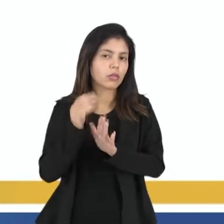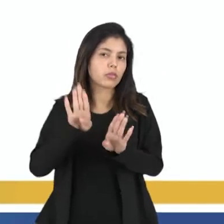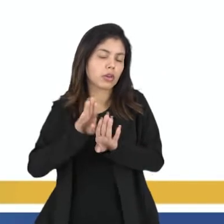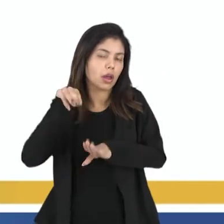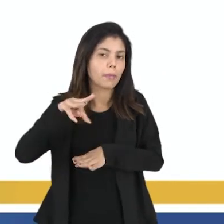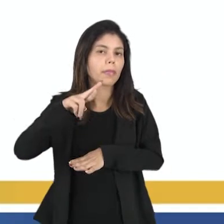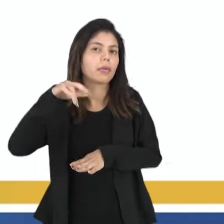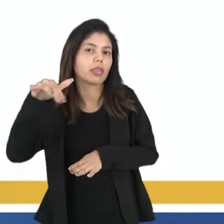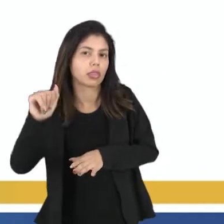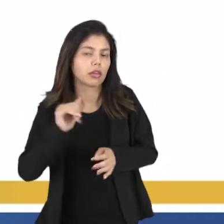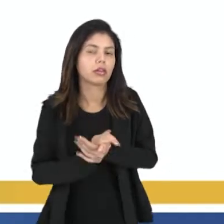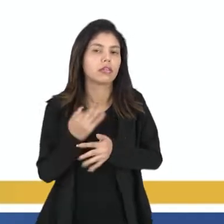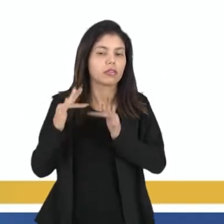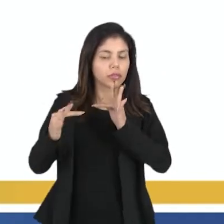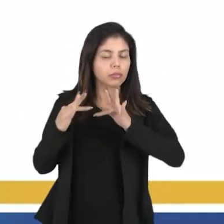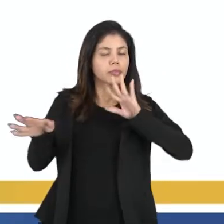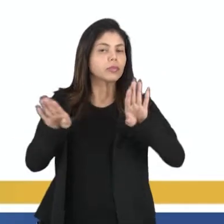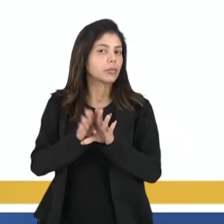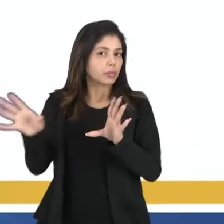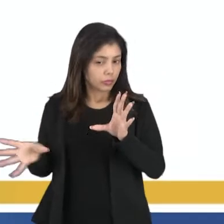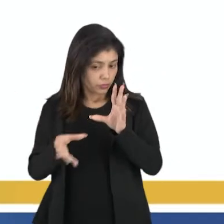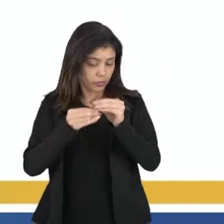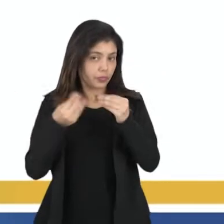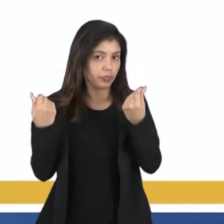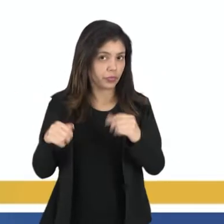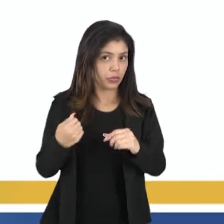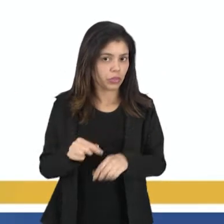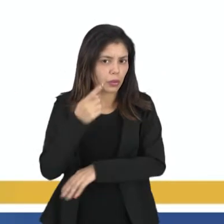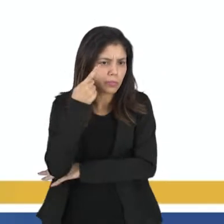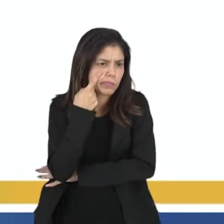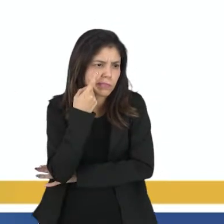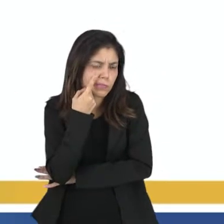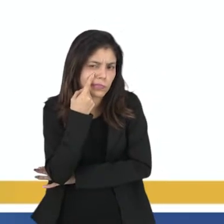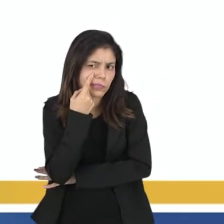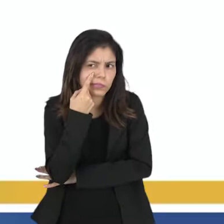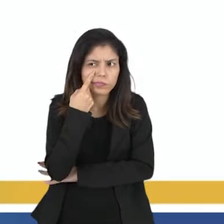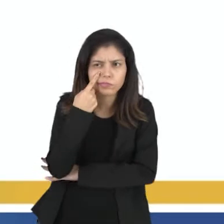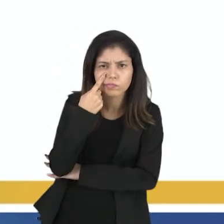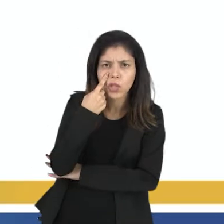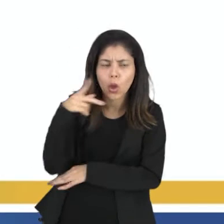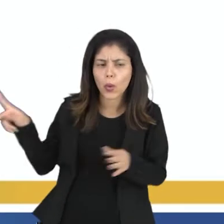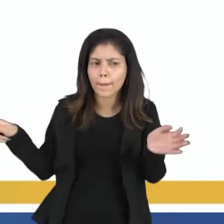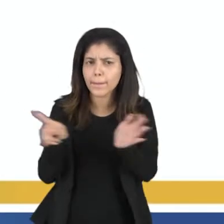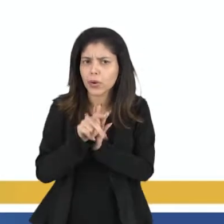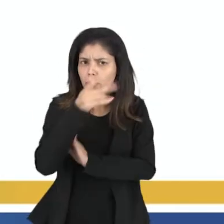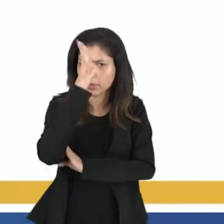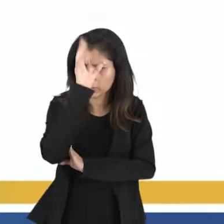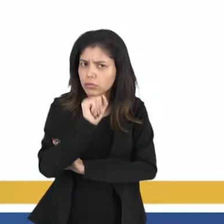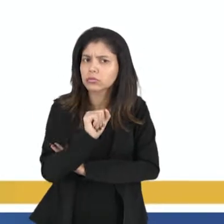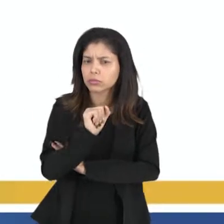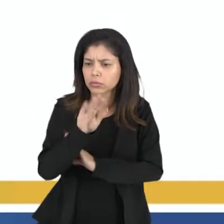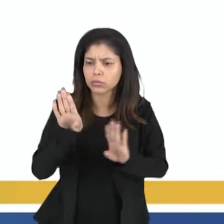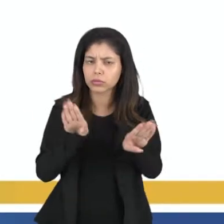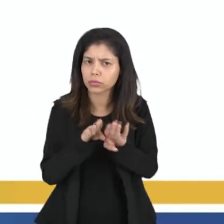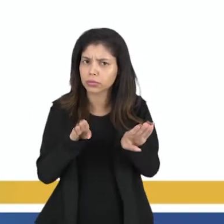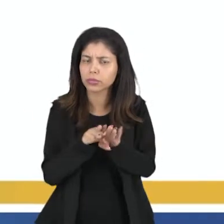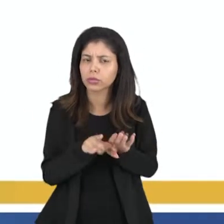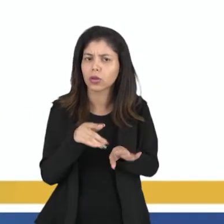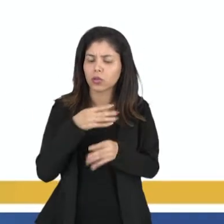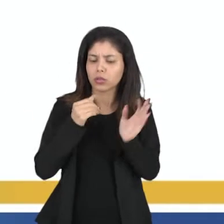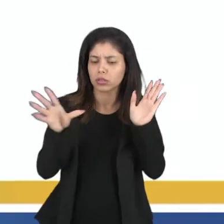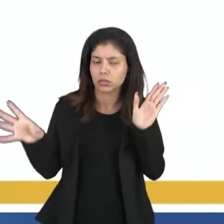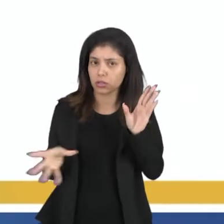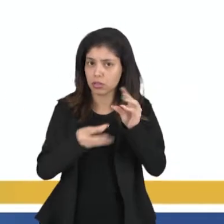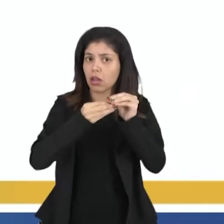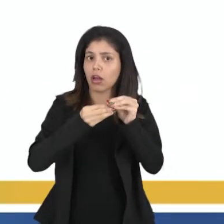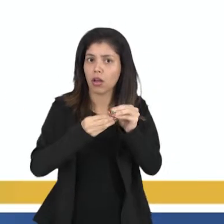Metafísicas, né, ele está colocando aí que deve desconfiar de tudo, inclusive do próprio conhecimento. Então ele coloca aí o